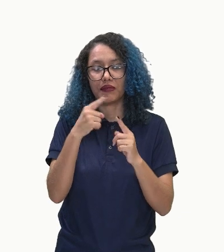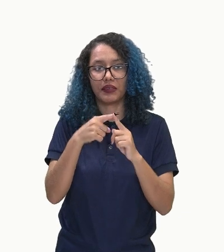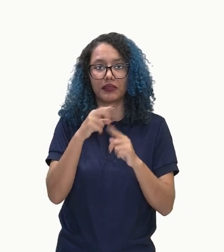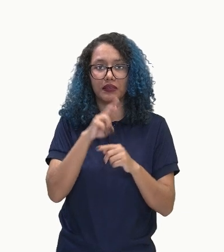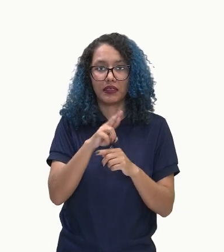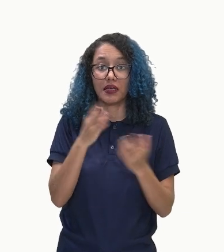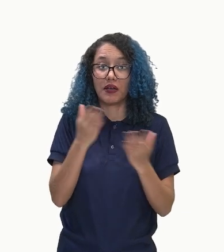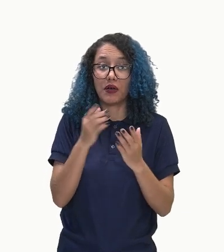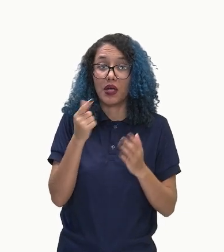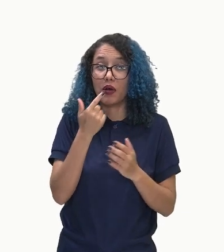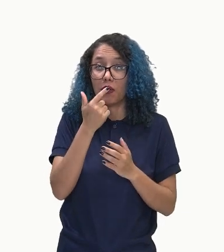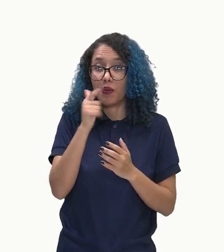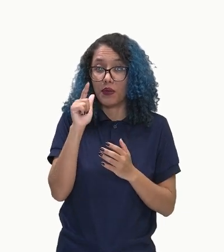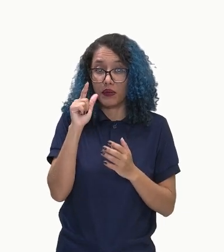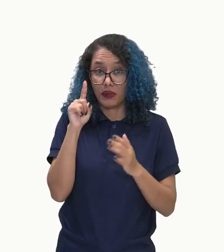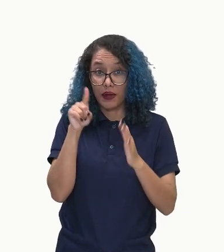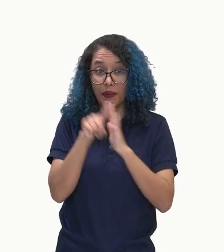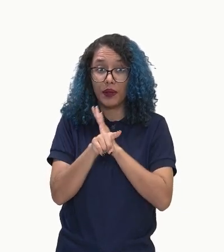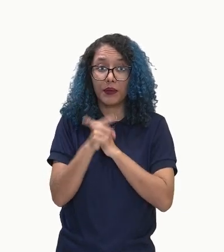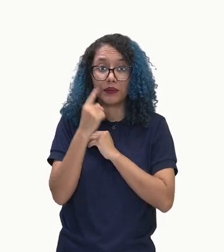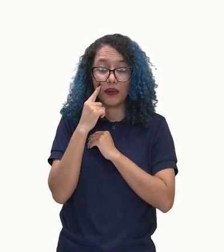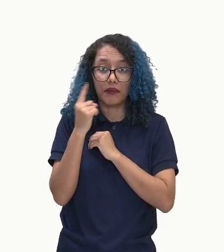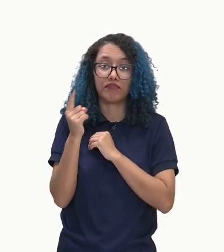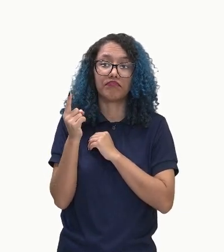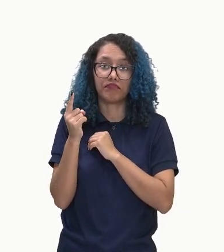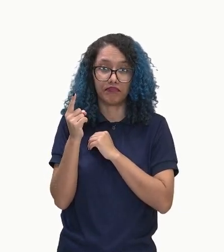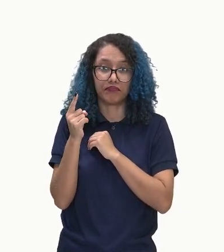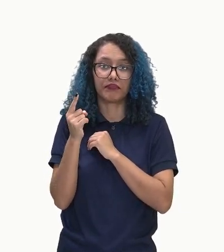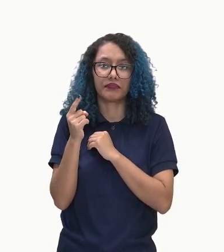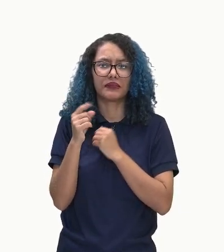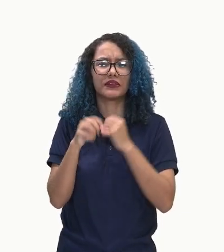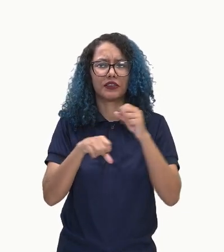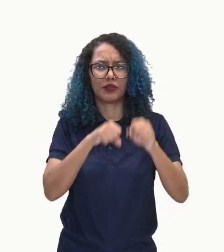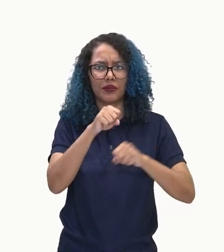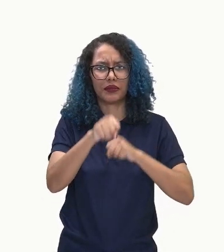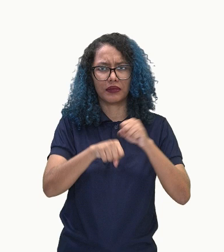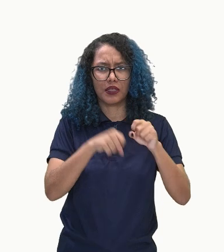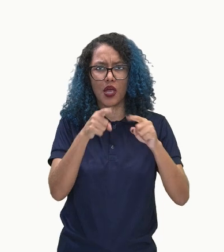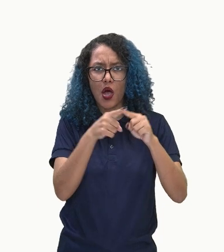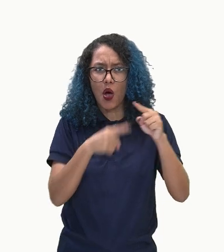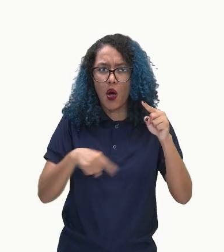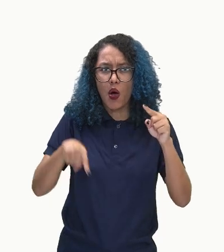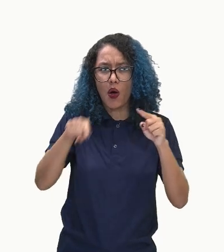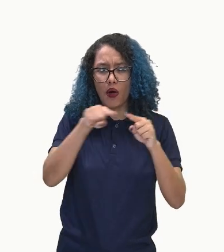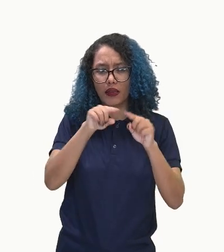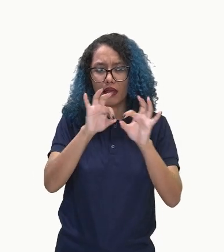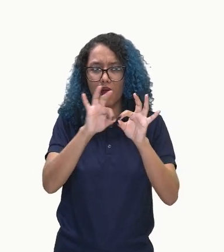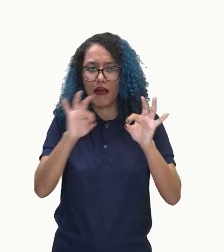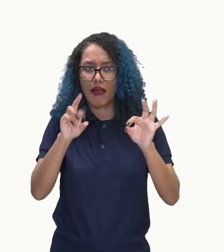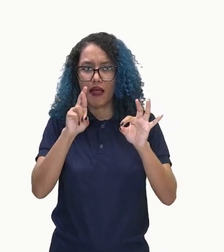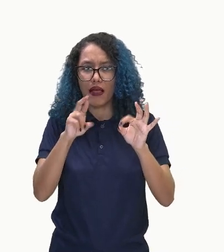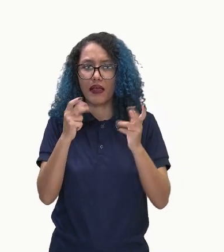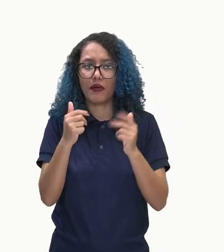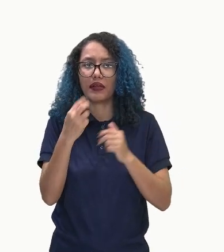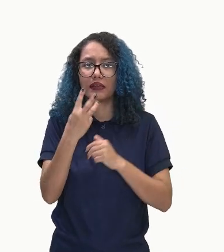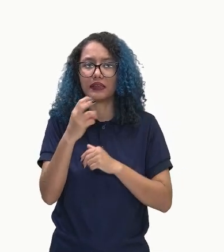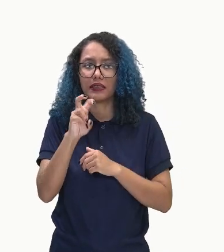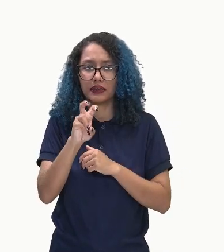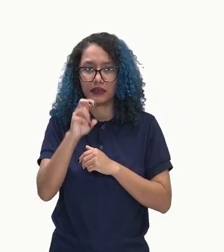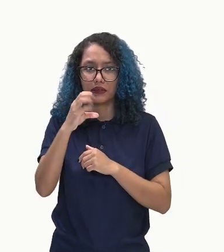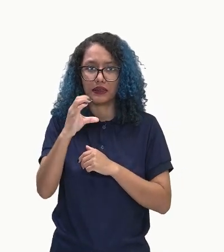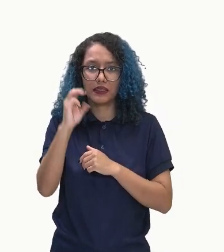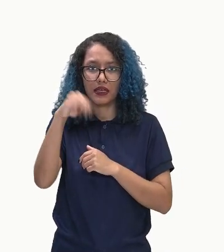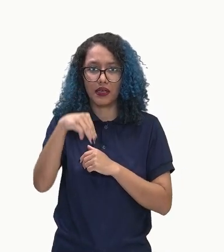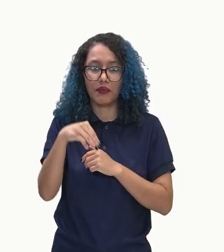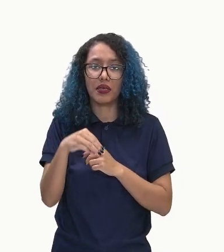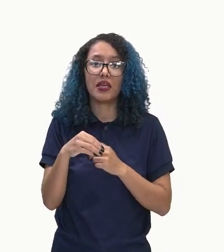tem uma situaçãozinha, um problema aqui, ó. Uma bicicleta tem uma roda com raio de 35 centímetros. Qual é a